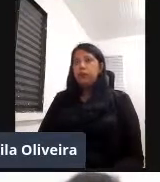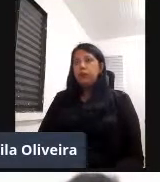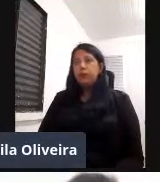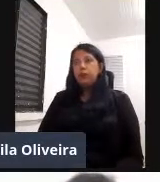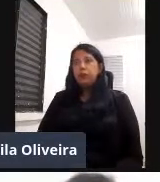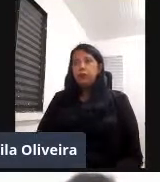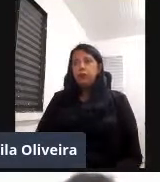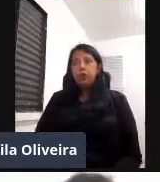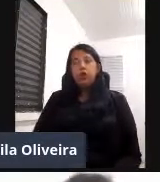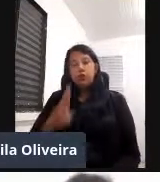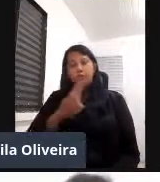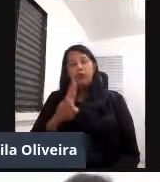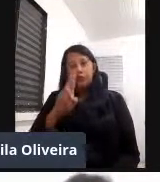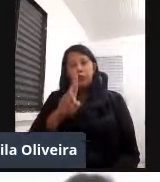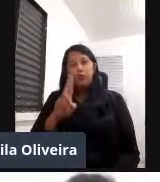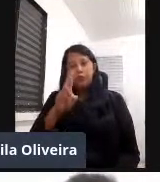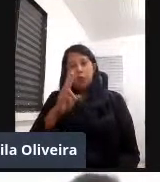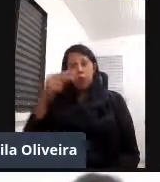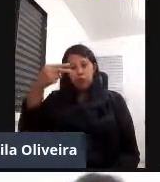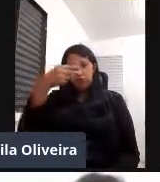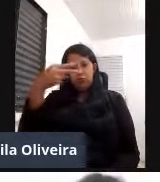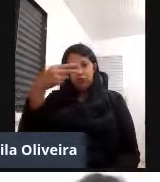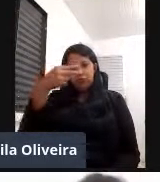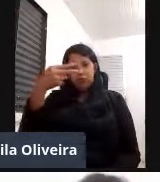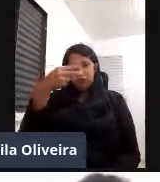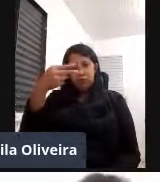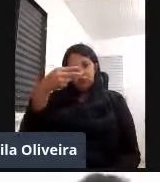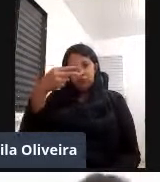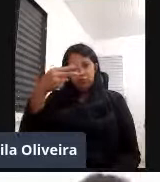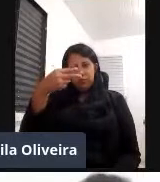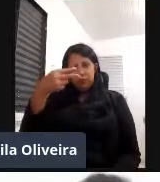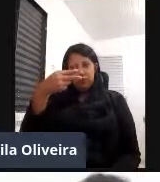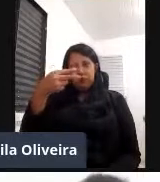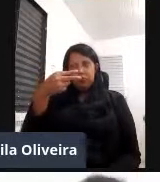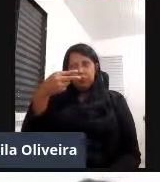a busca com o termo AND, que é o I,